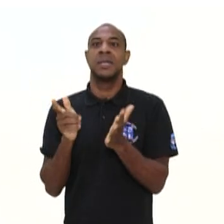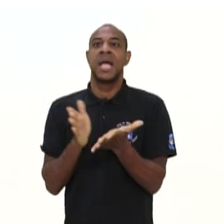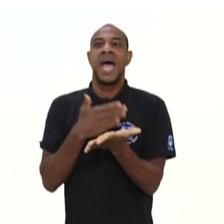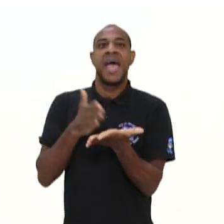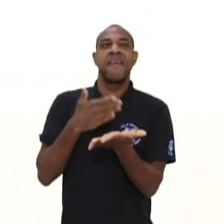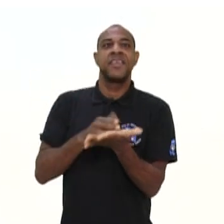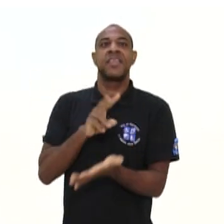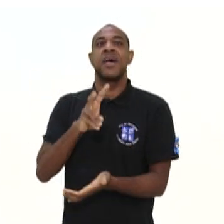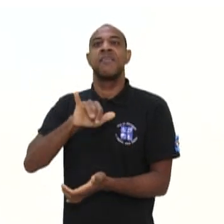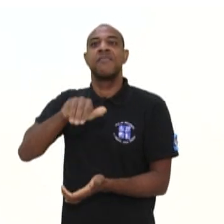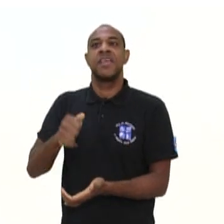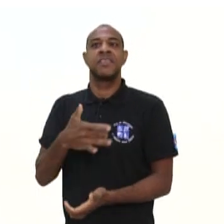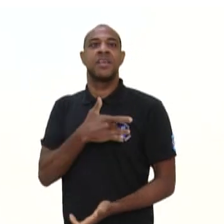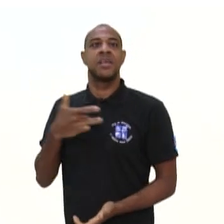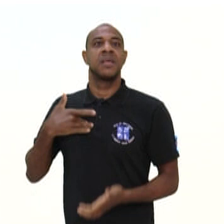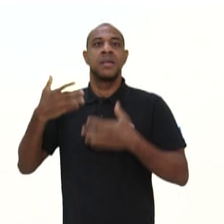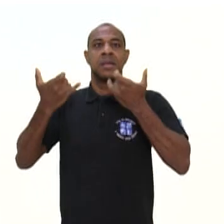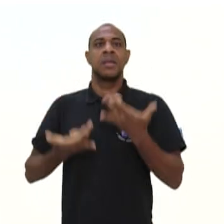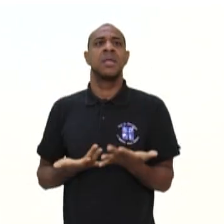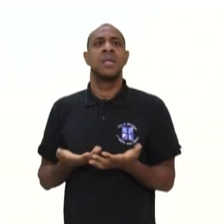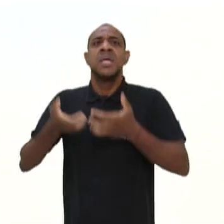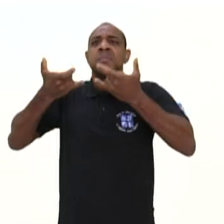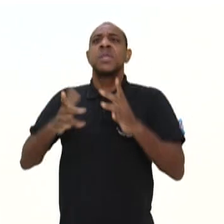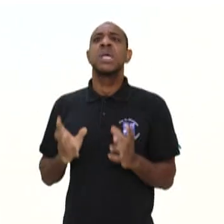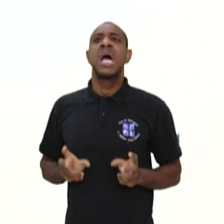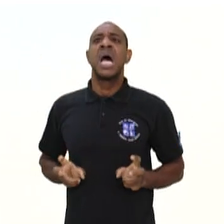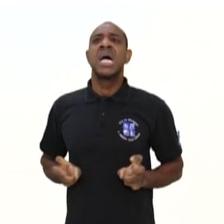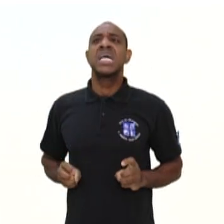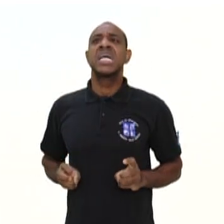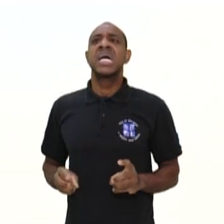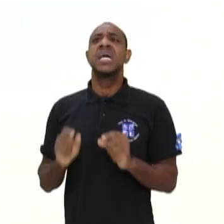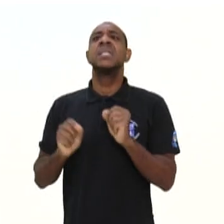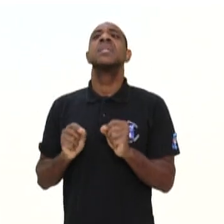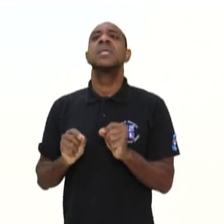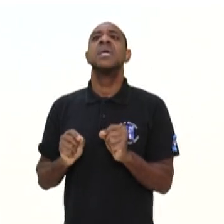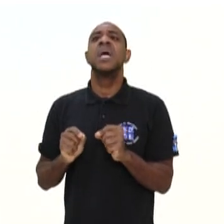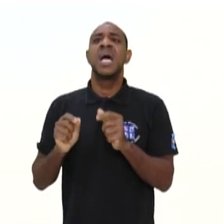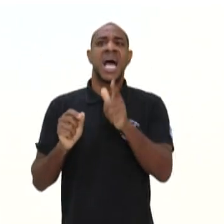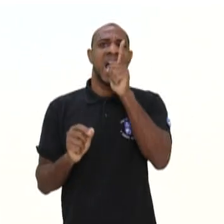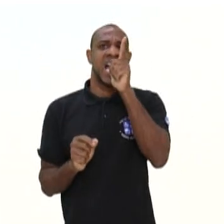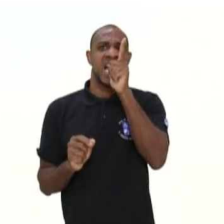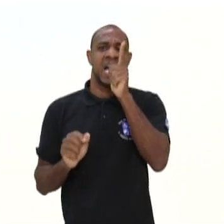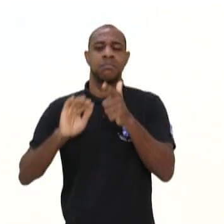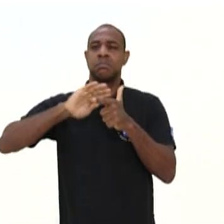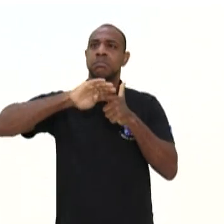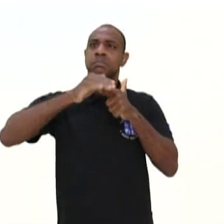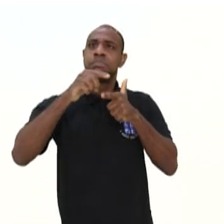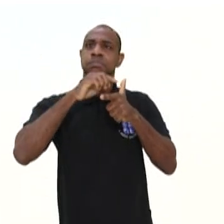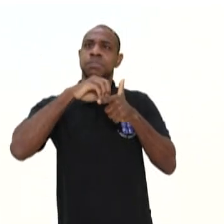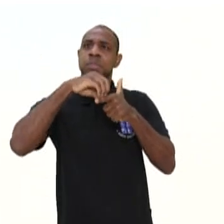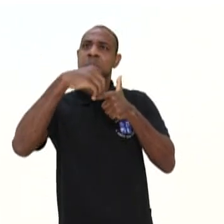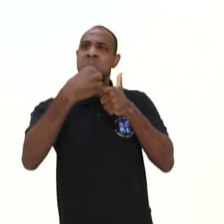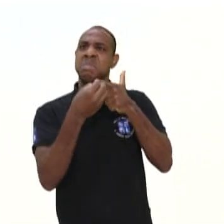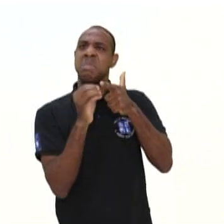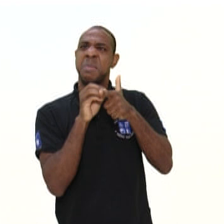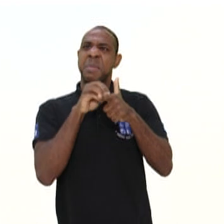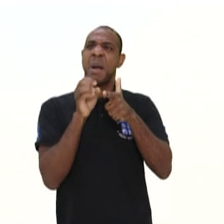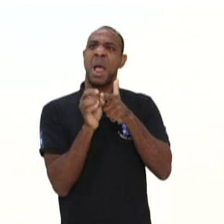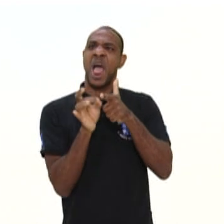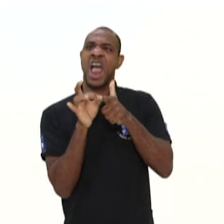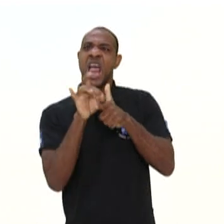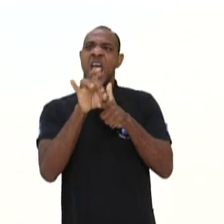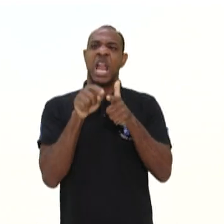saúde ali, falando do câncer de pênis, que a falta de higiene é um dos principais fatores de risco dessa doença. Se descoberto no